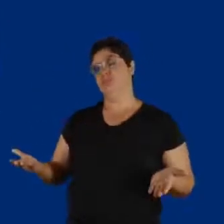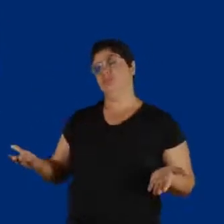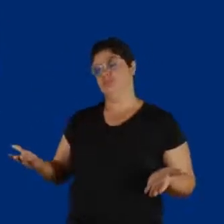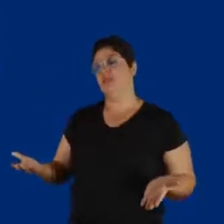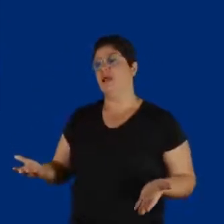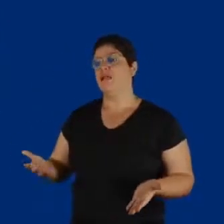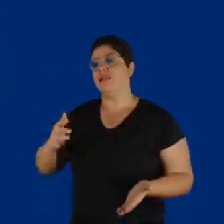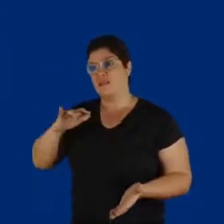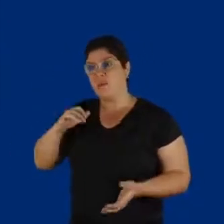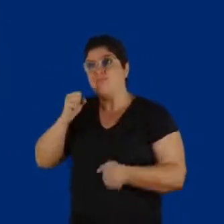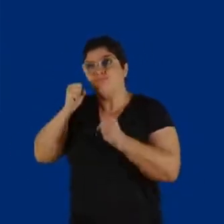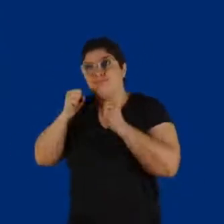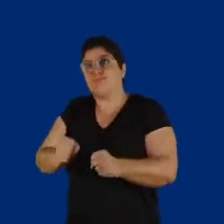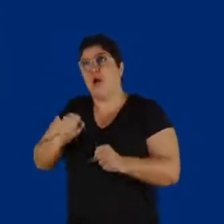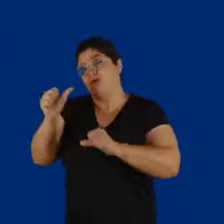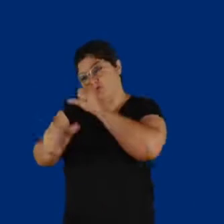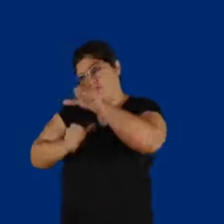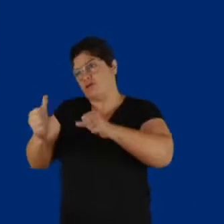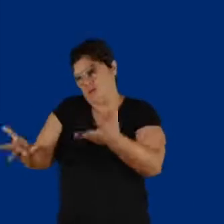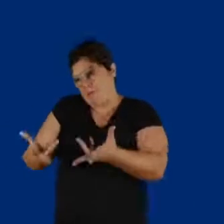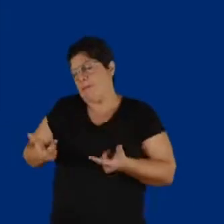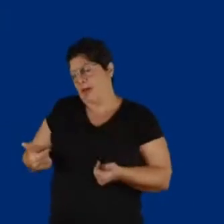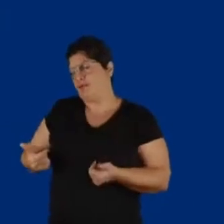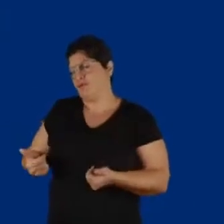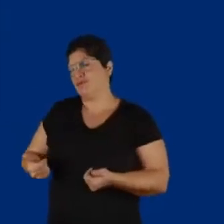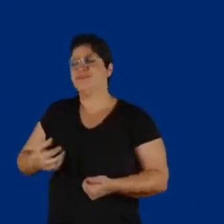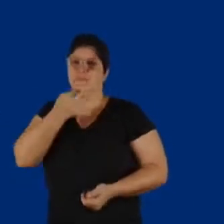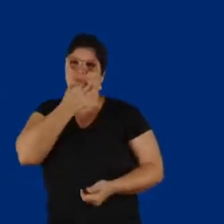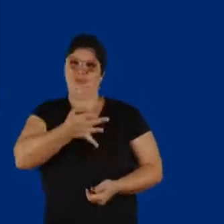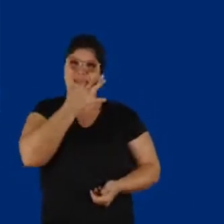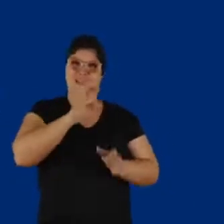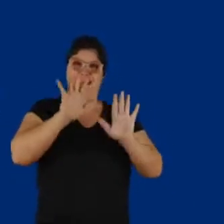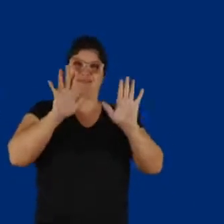algo excelente. Esse seria meu comentário.